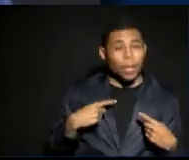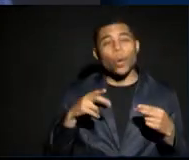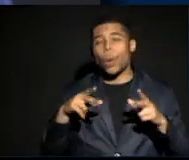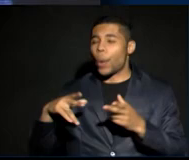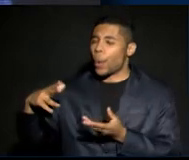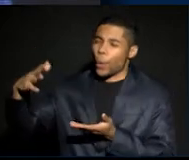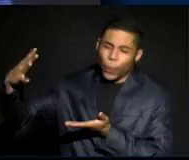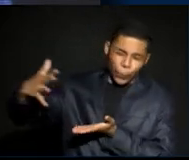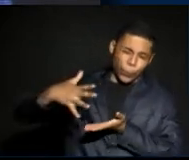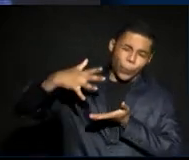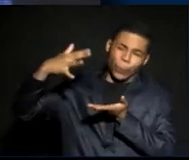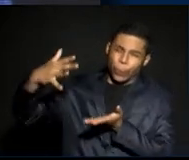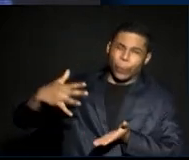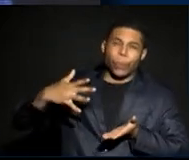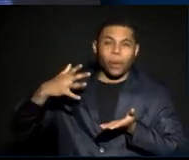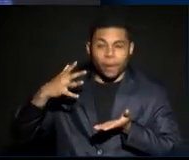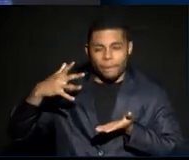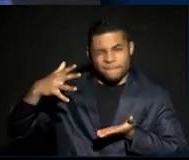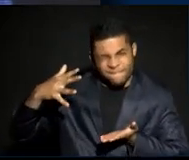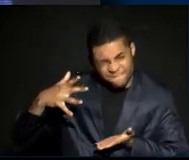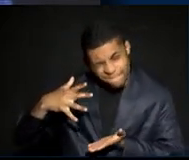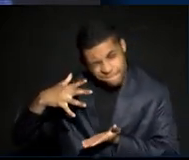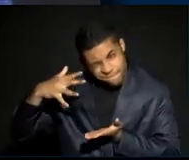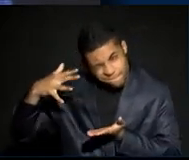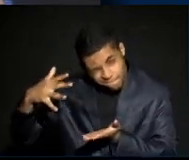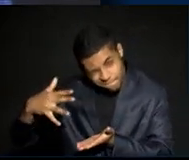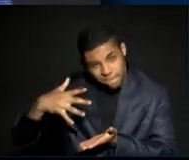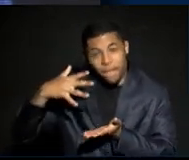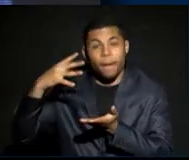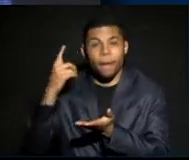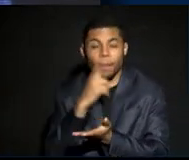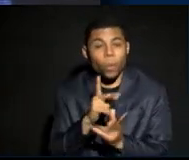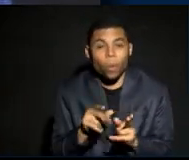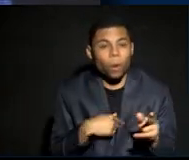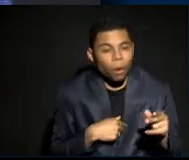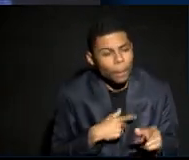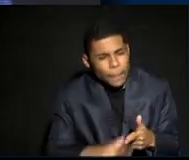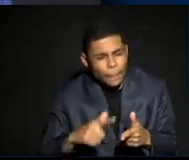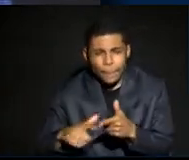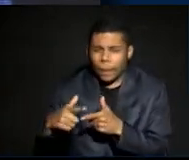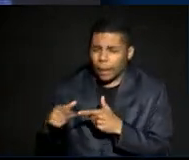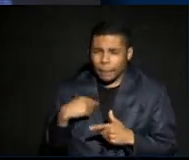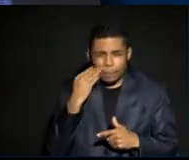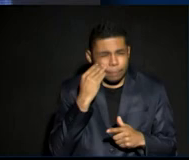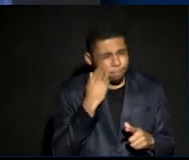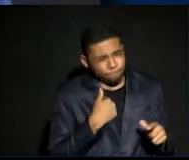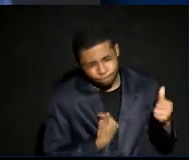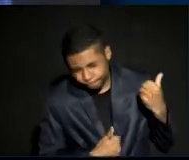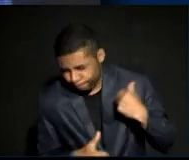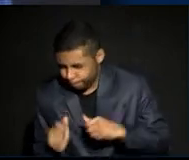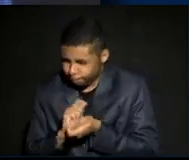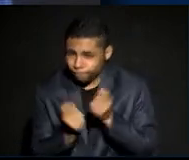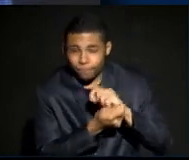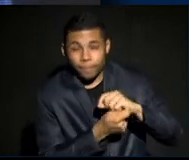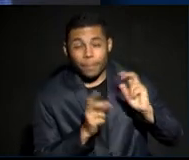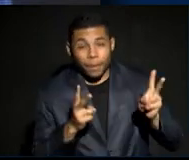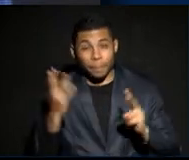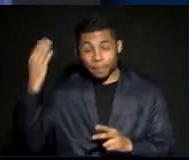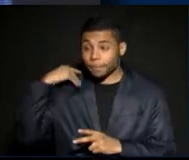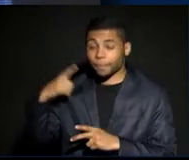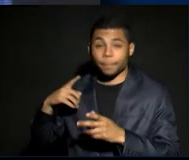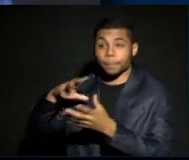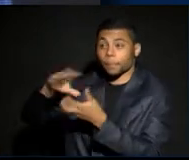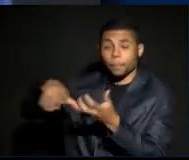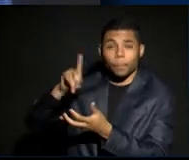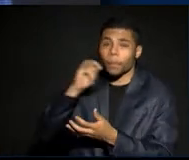contrato fizemos aí longe em Estrutura contratamos investimento privado fizemos reforma para o mercado uma tivemos uma higidez fiscal ou